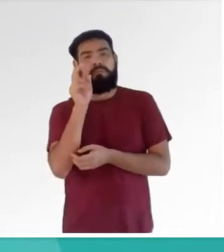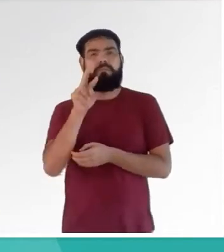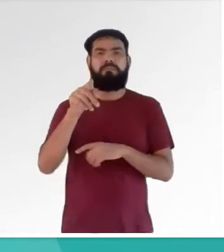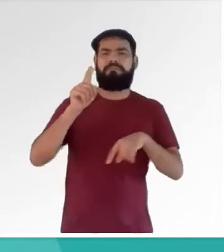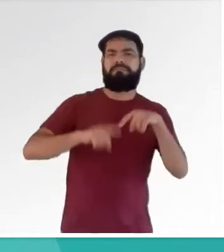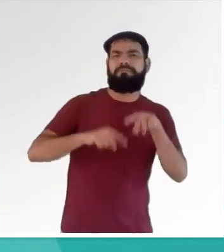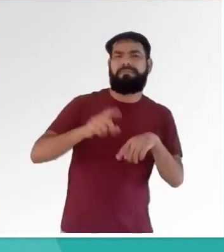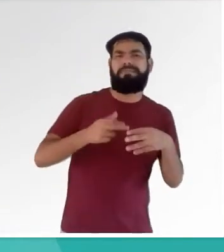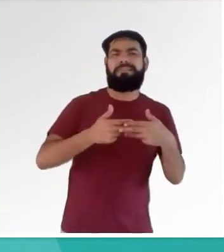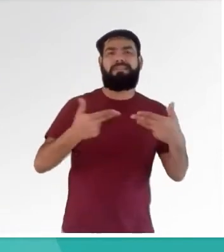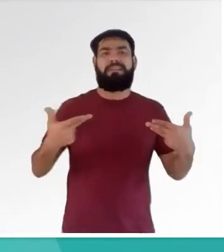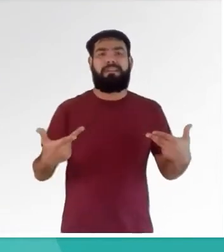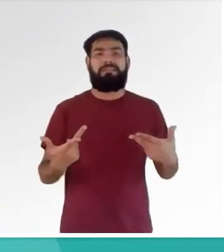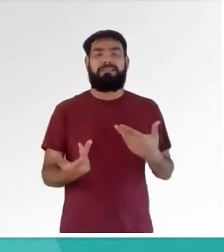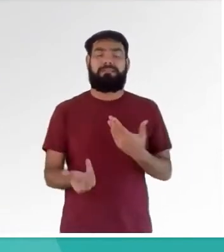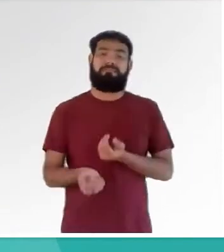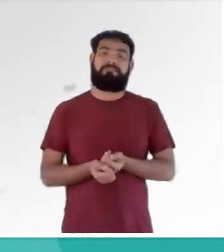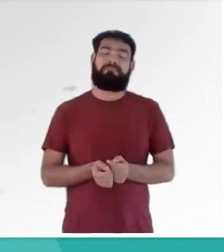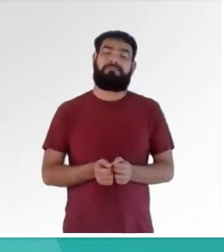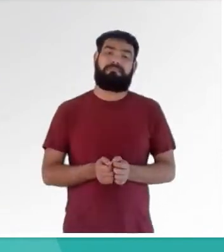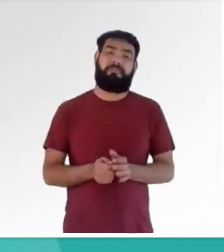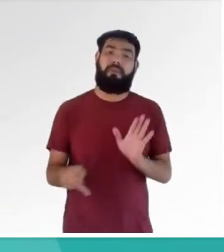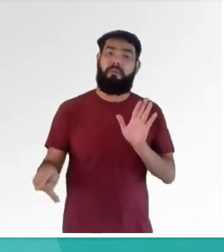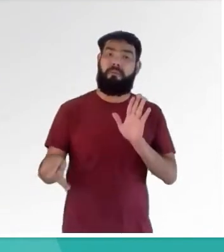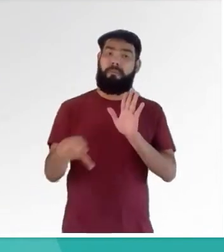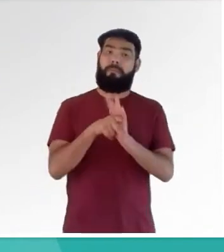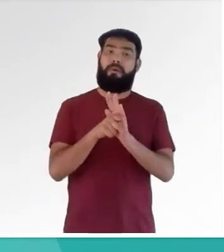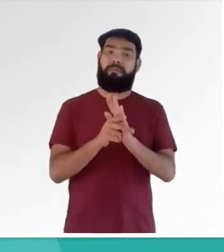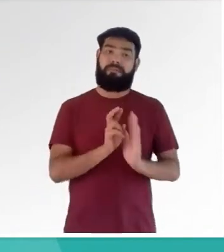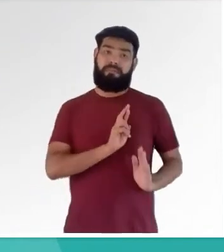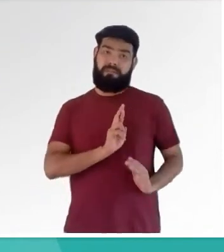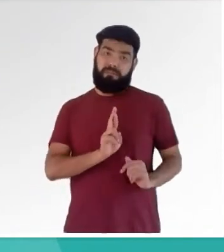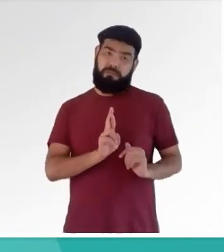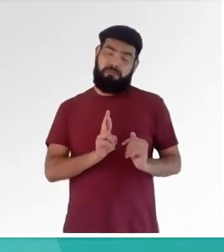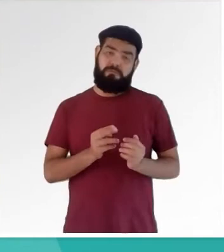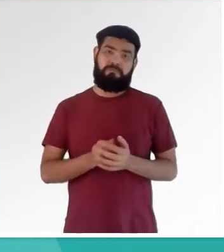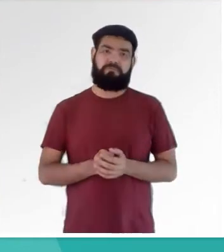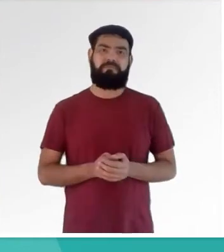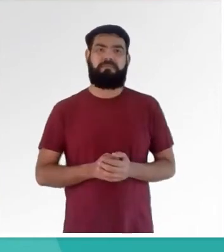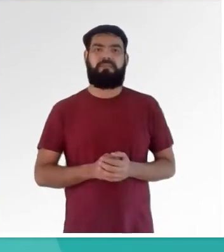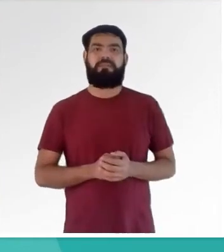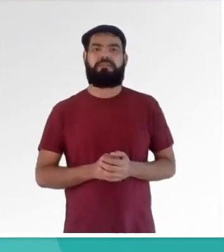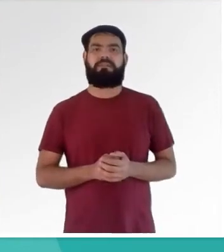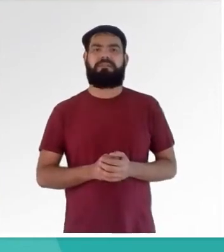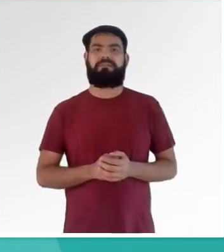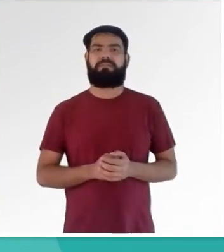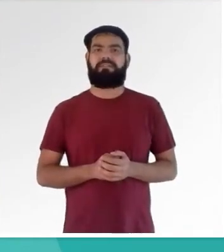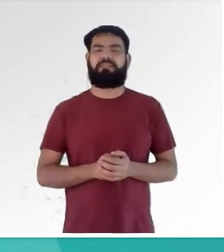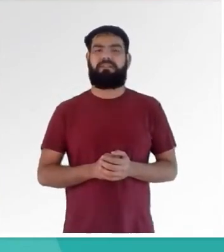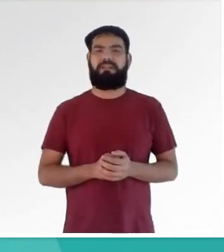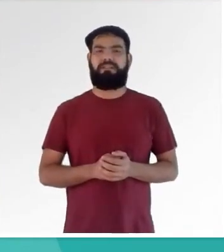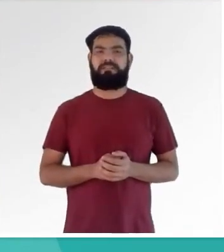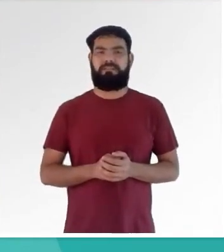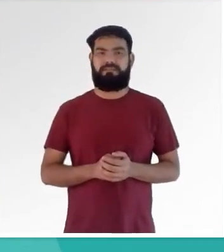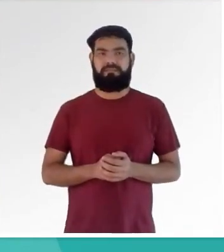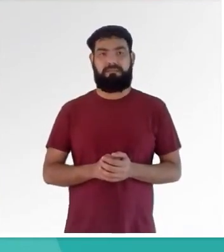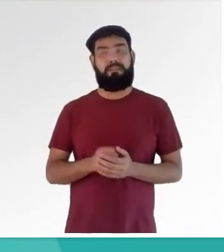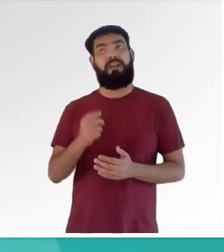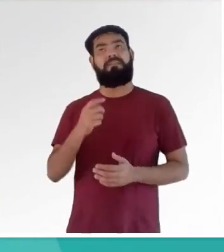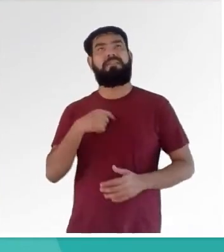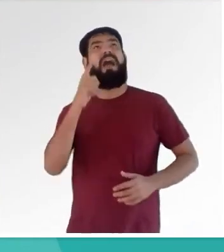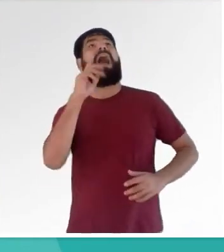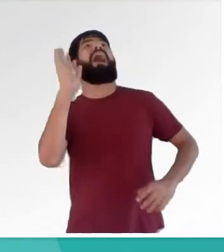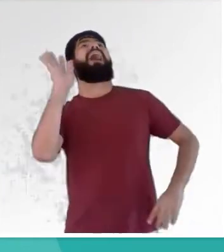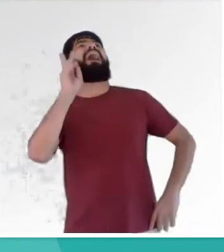desses elementos que são próprios da religião. Aí você vai identificando com a sua religião, que você falou agora há